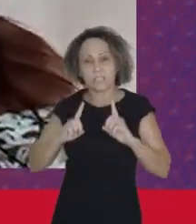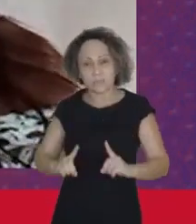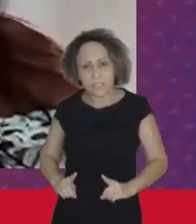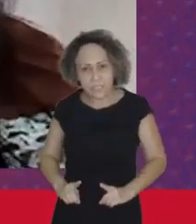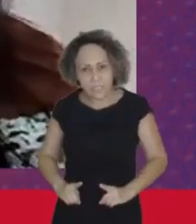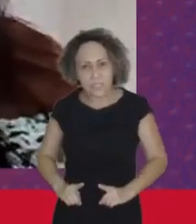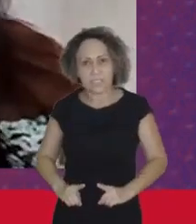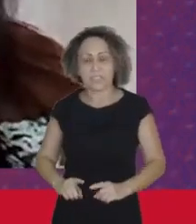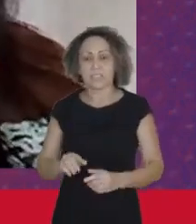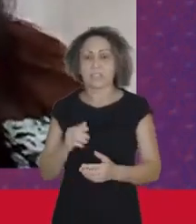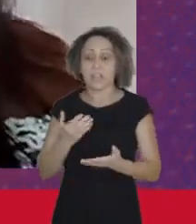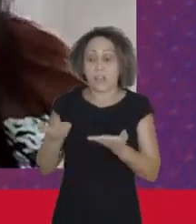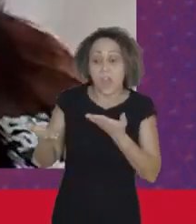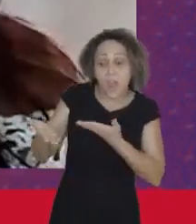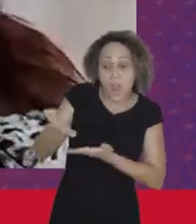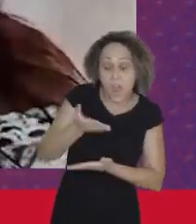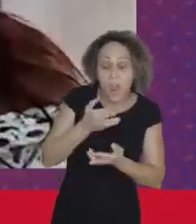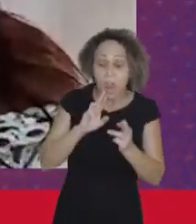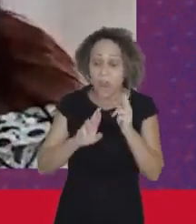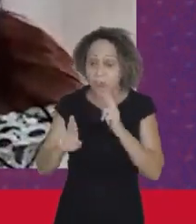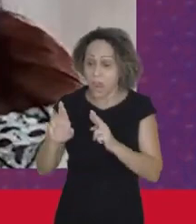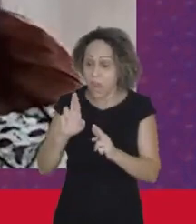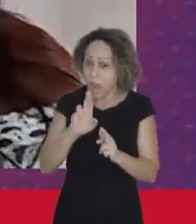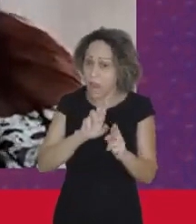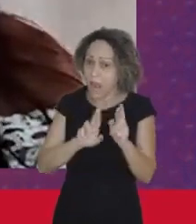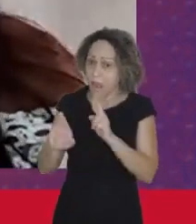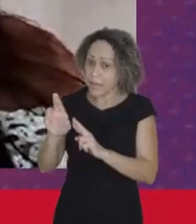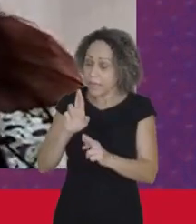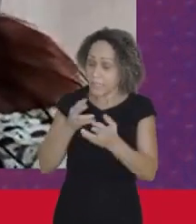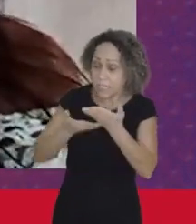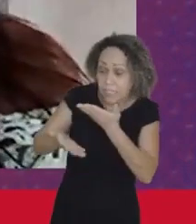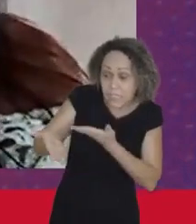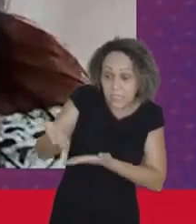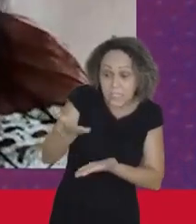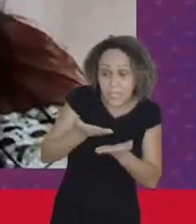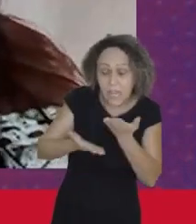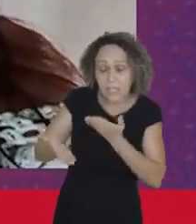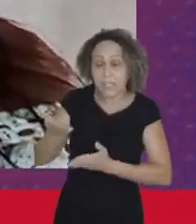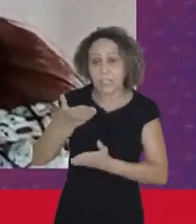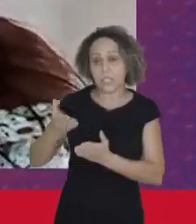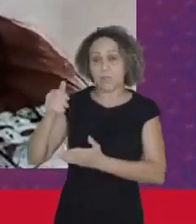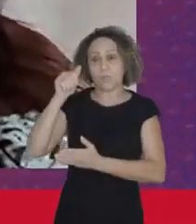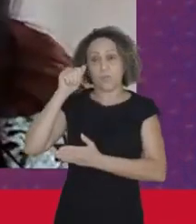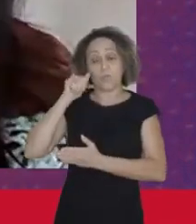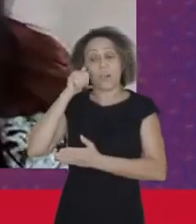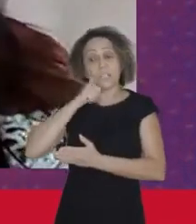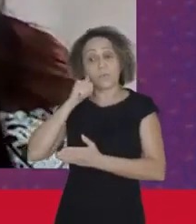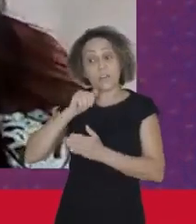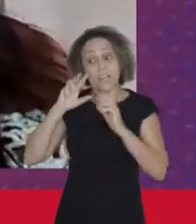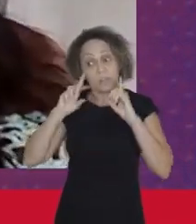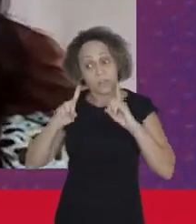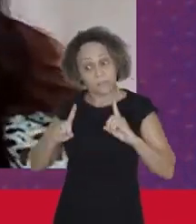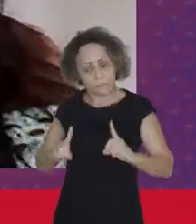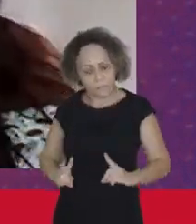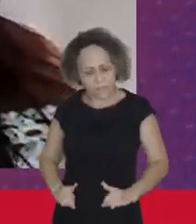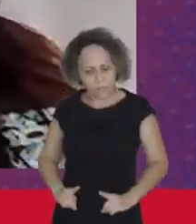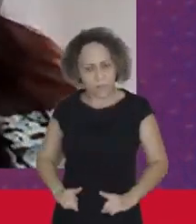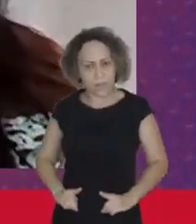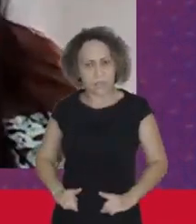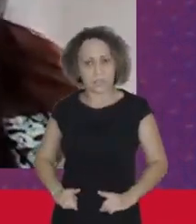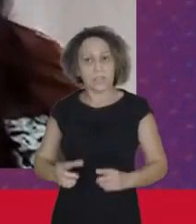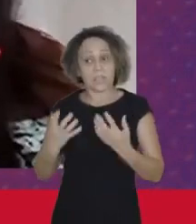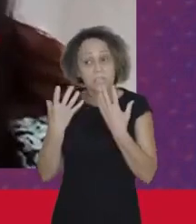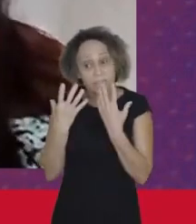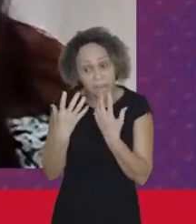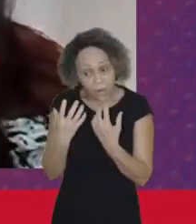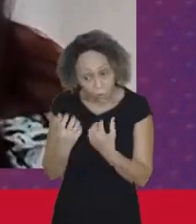isso, e a rede de atenção à saúde da pessoa com deficiência também traz essas especificidades que acolhe a